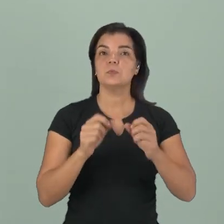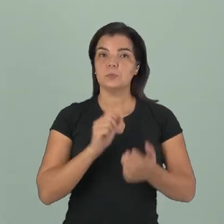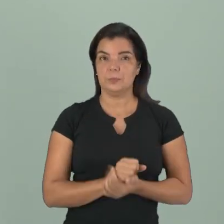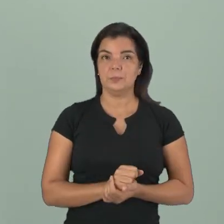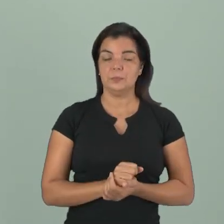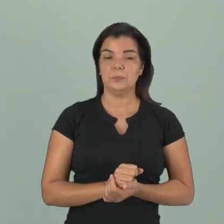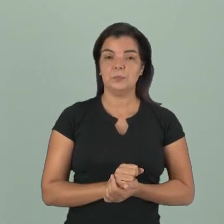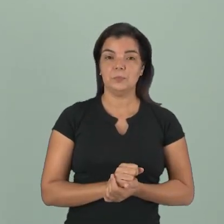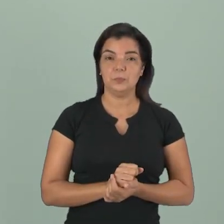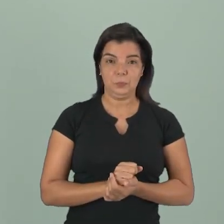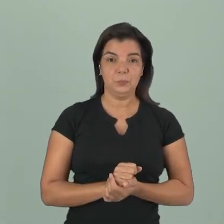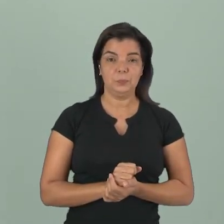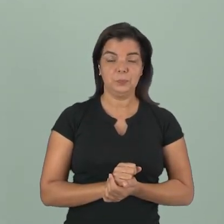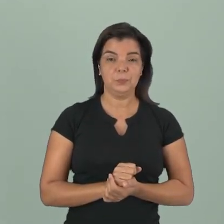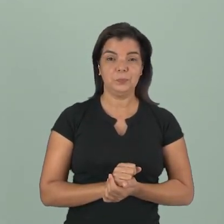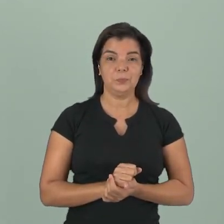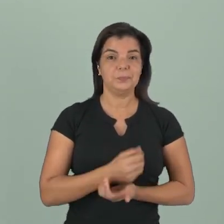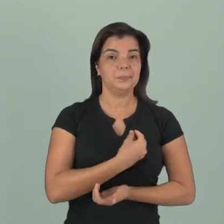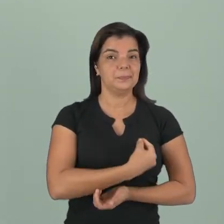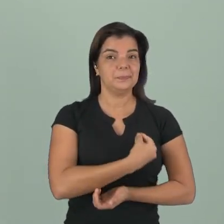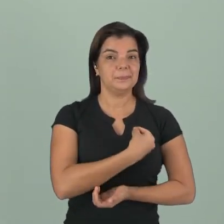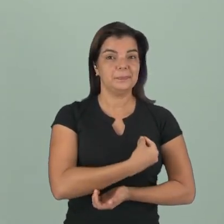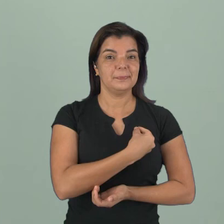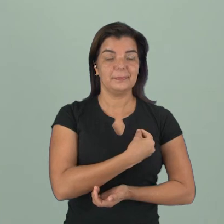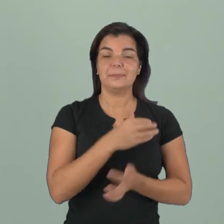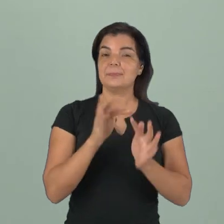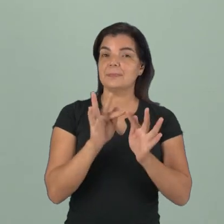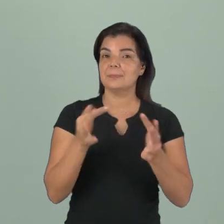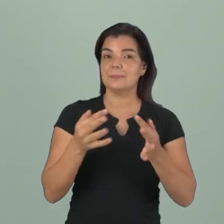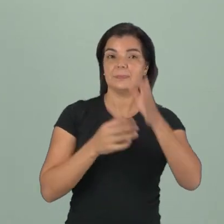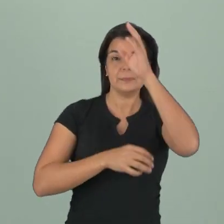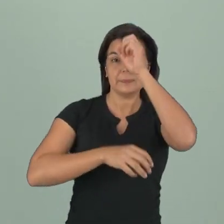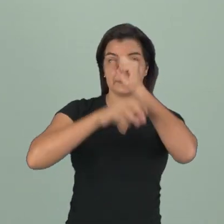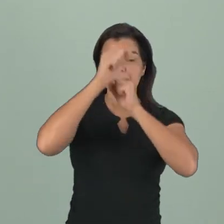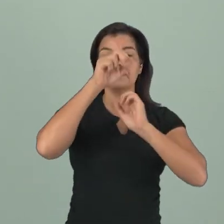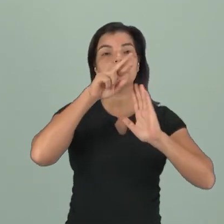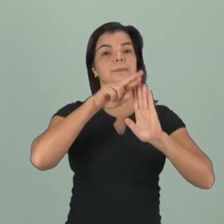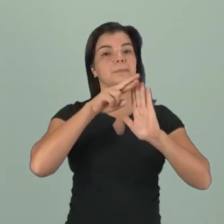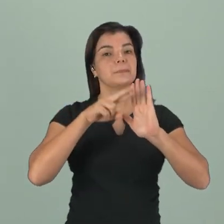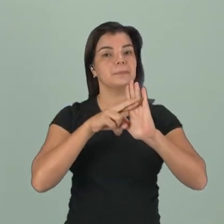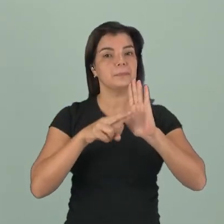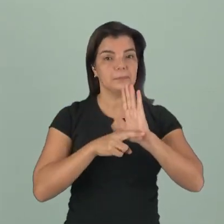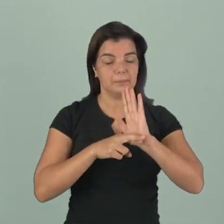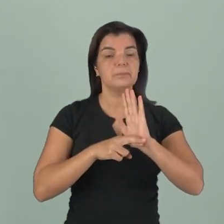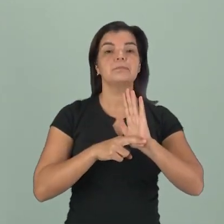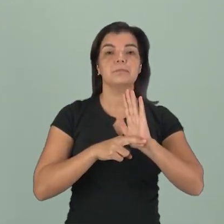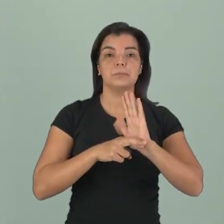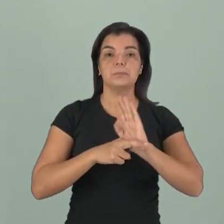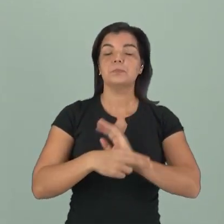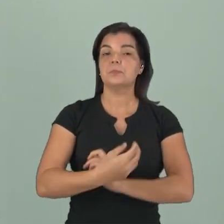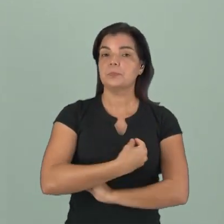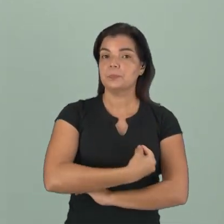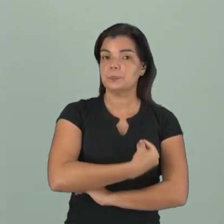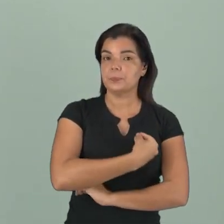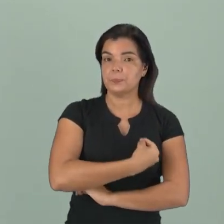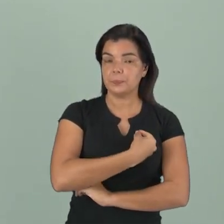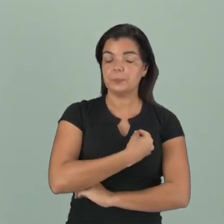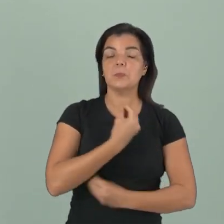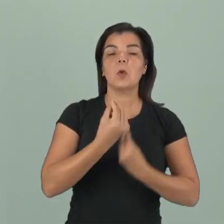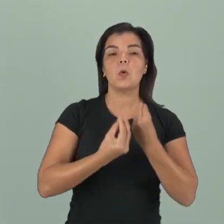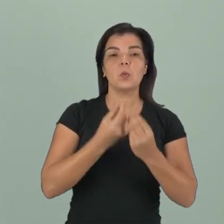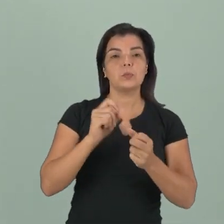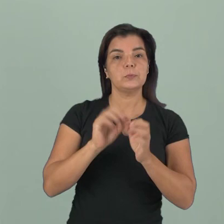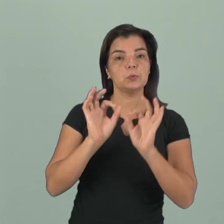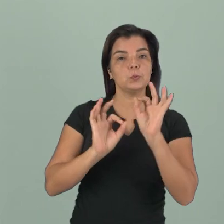Simple Present, sobre o presente simples. Vamos aprender as regras envolvidas no presente simples, como construir